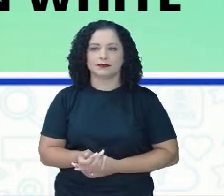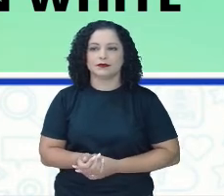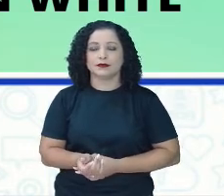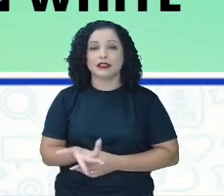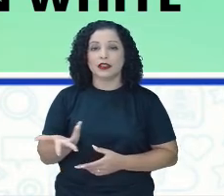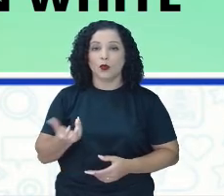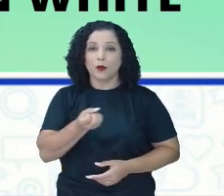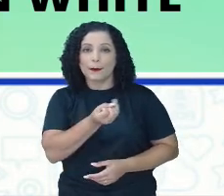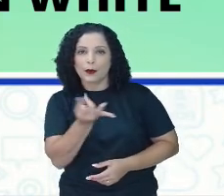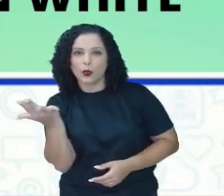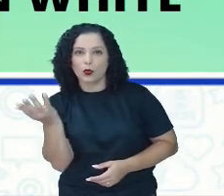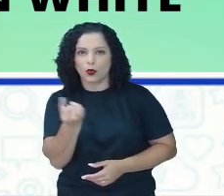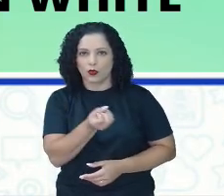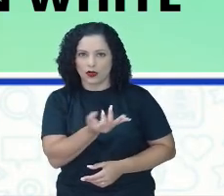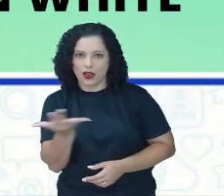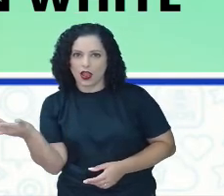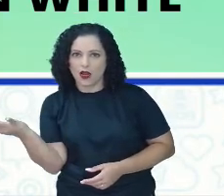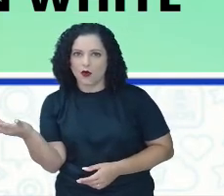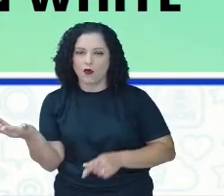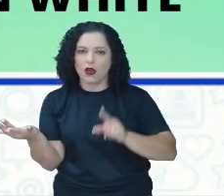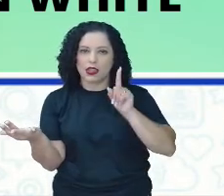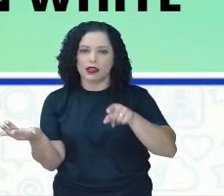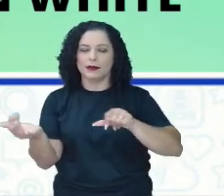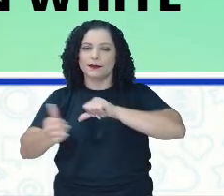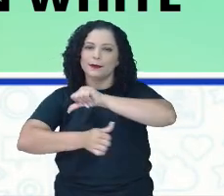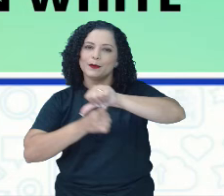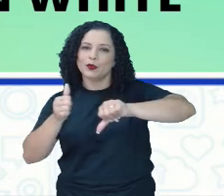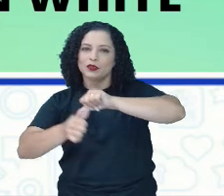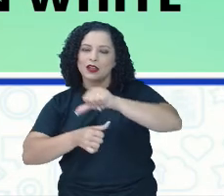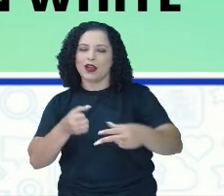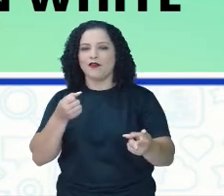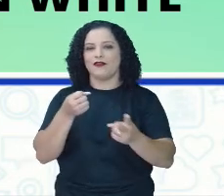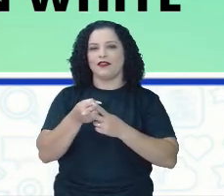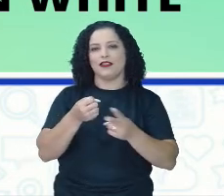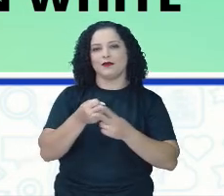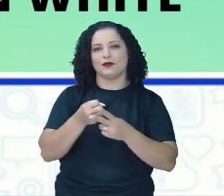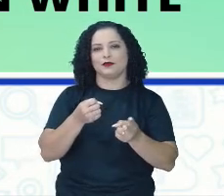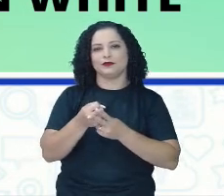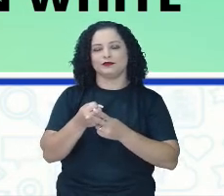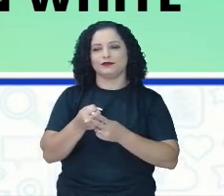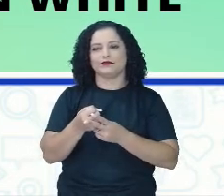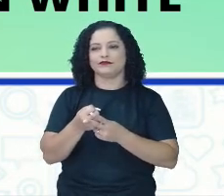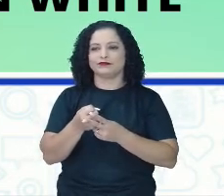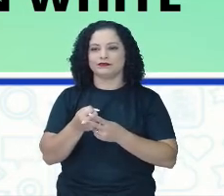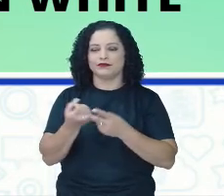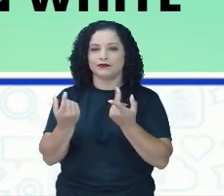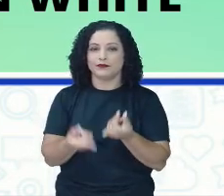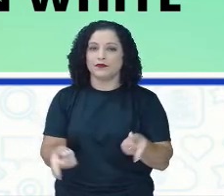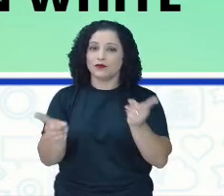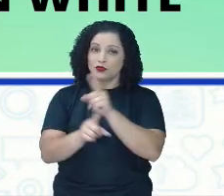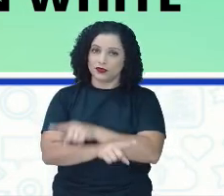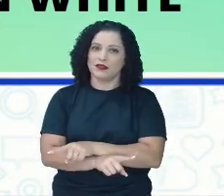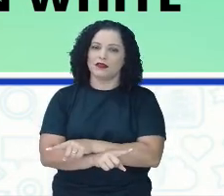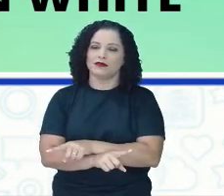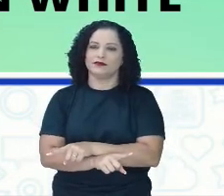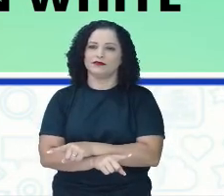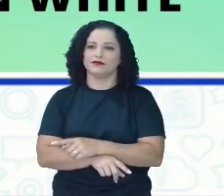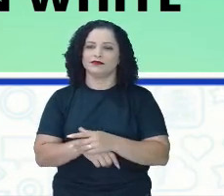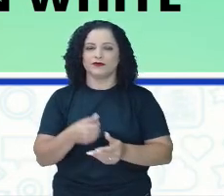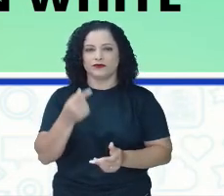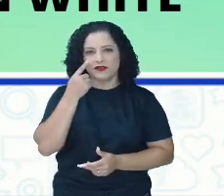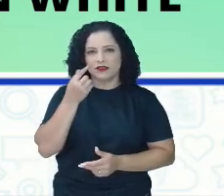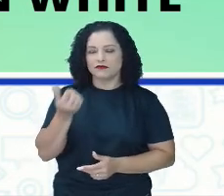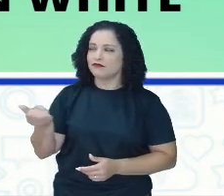é expressado pelo S, mas também muda o verbo, né? O que era is ficou are. Isso. E o que era someone,